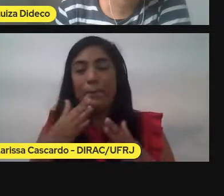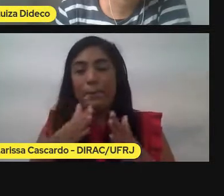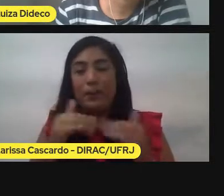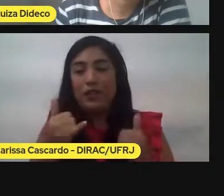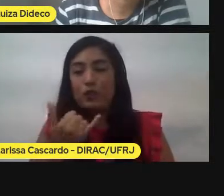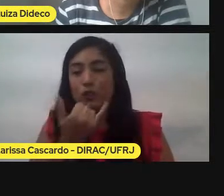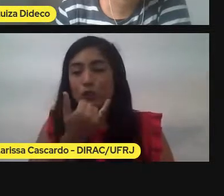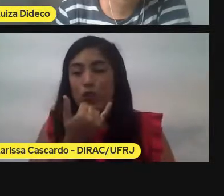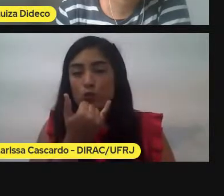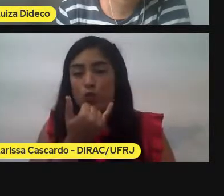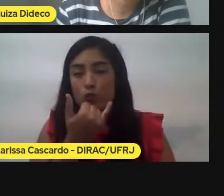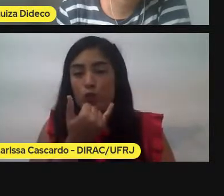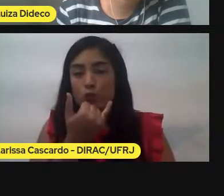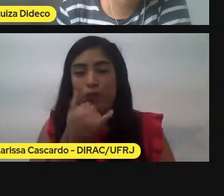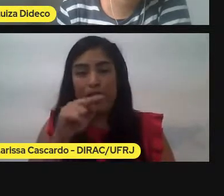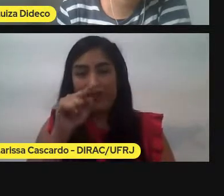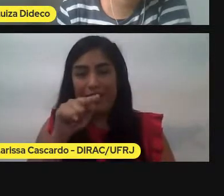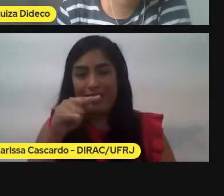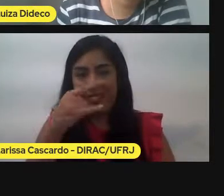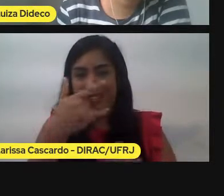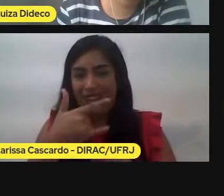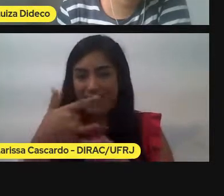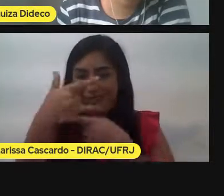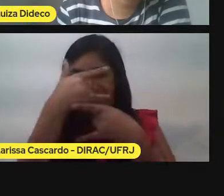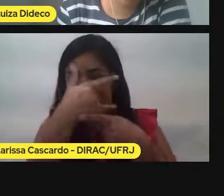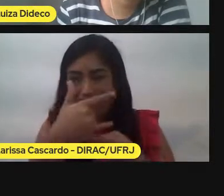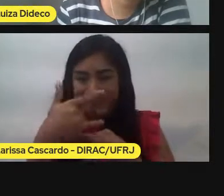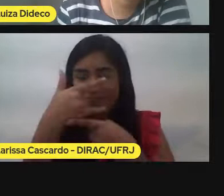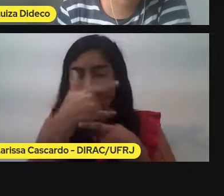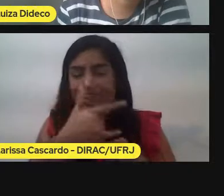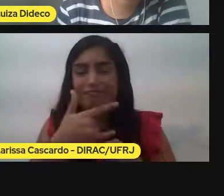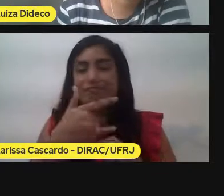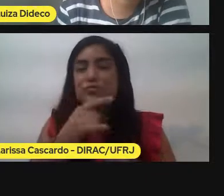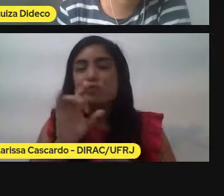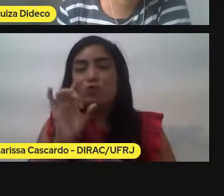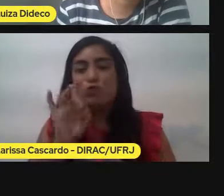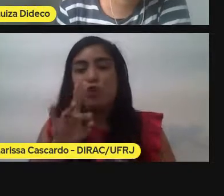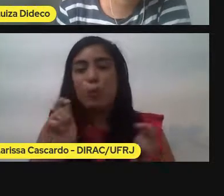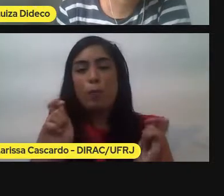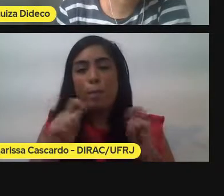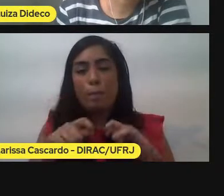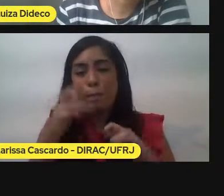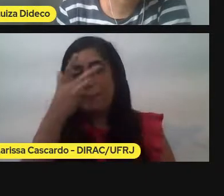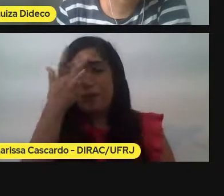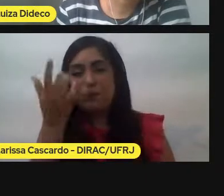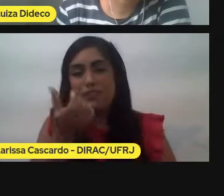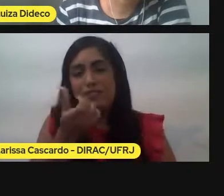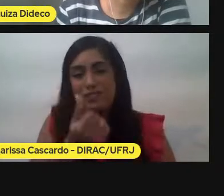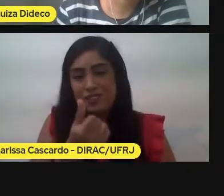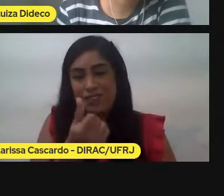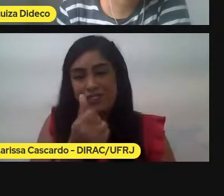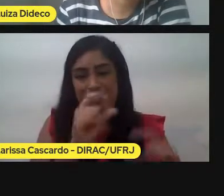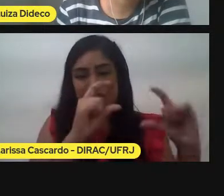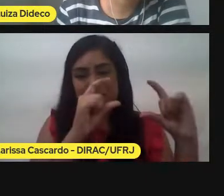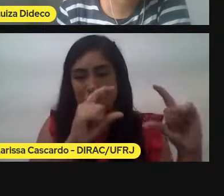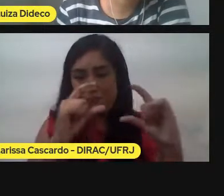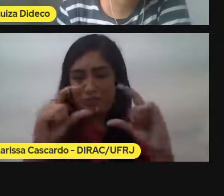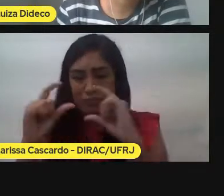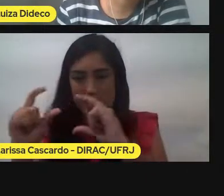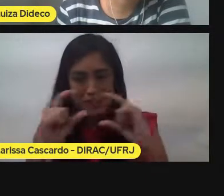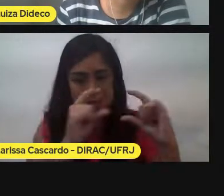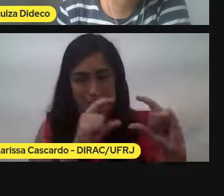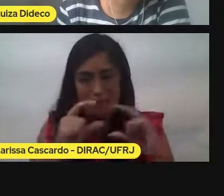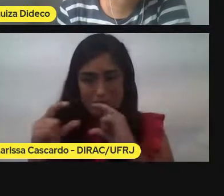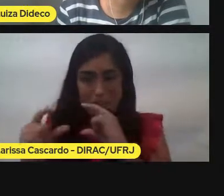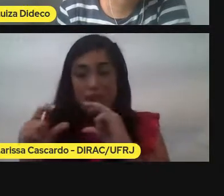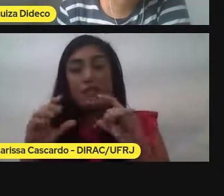permite somente 6 pessoas na tela. Então, a gente está tendo que improvisar um pouco a dinâmica. E aí, eu vou sugerir, então, que a gente passe